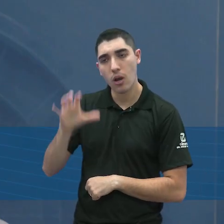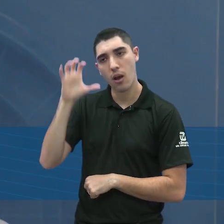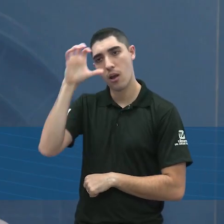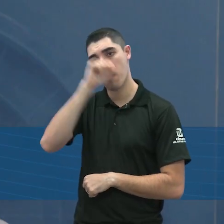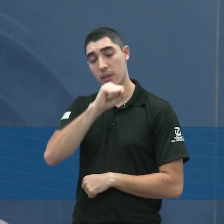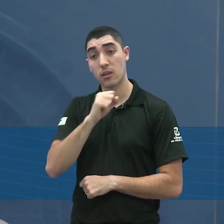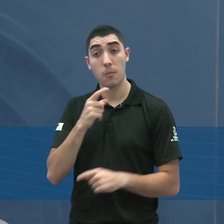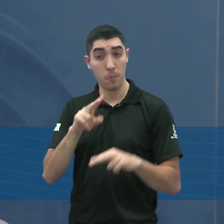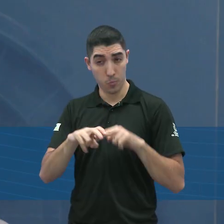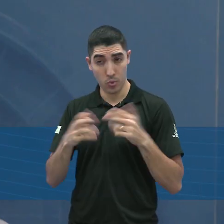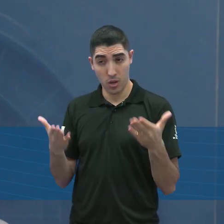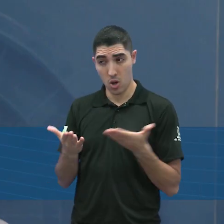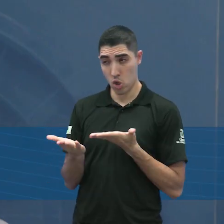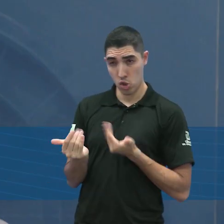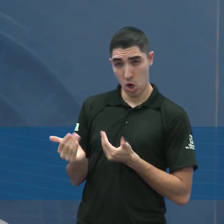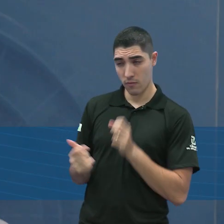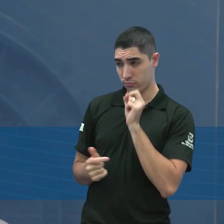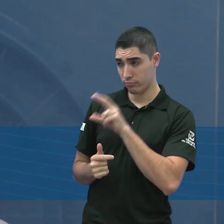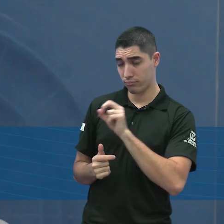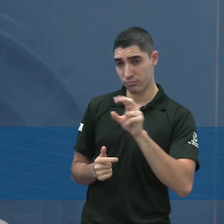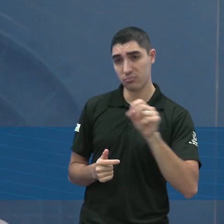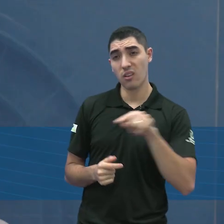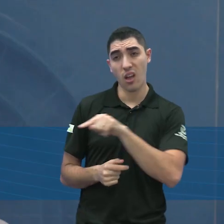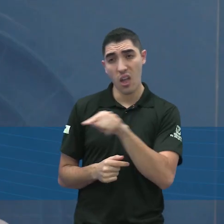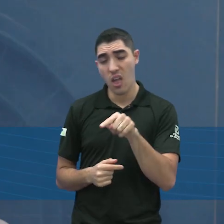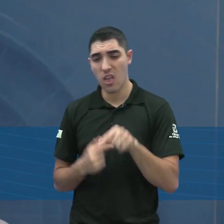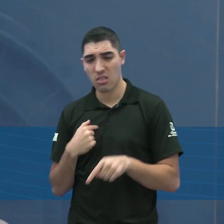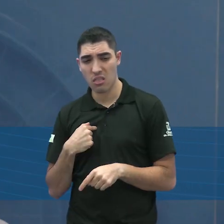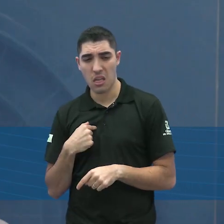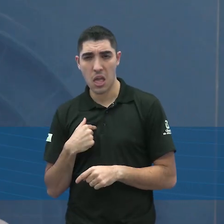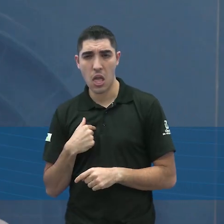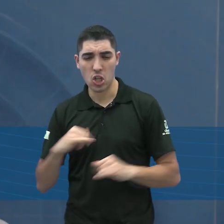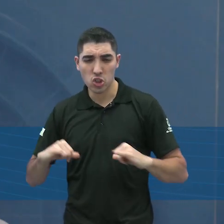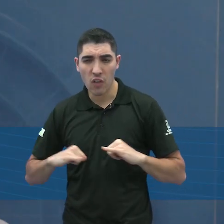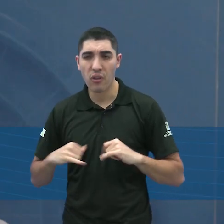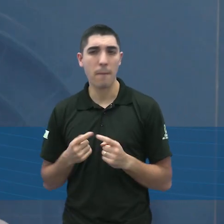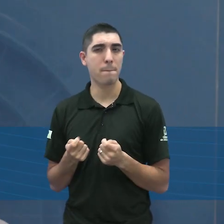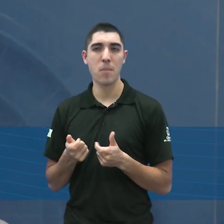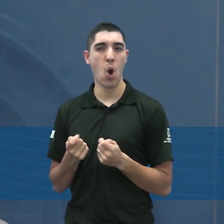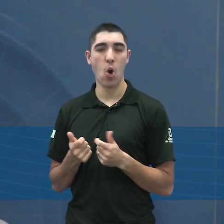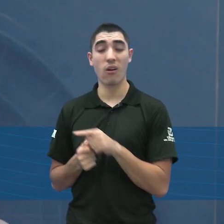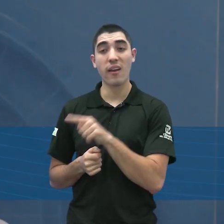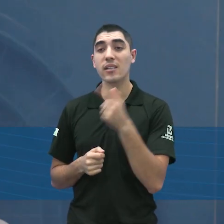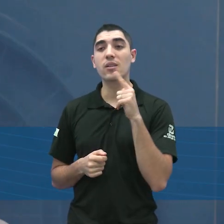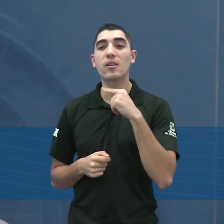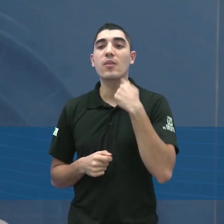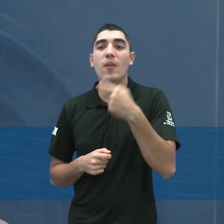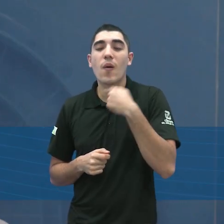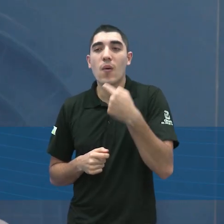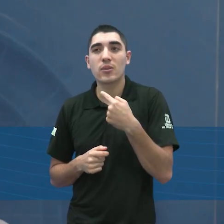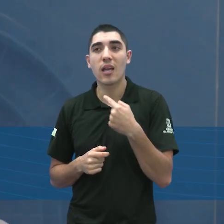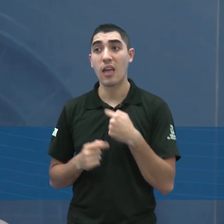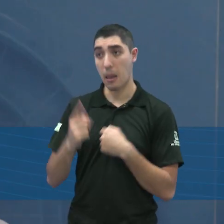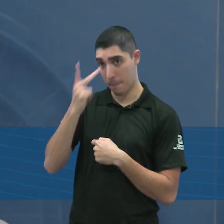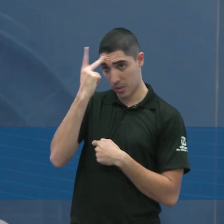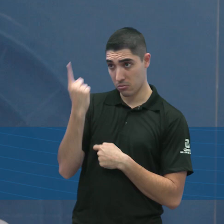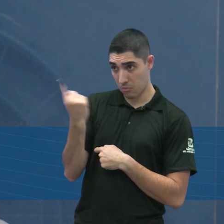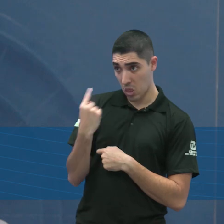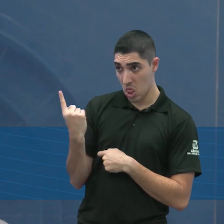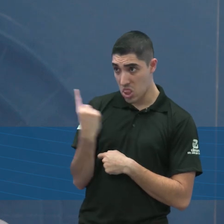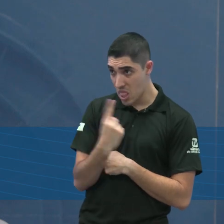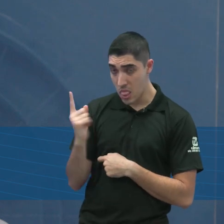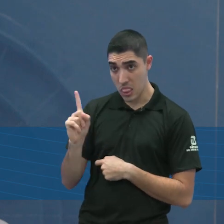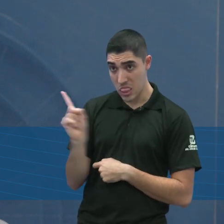também observa que cada vez mais os jovens de agora têm um limiar muito baixo de frustração, não sabem lidar com